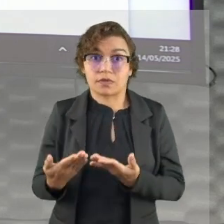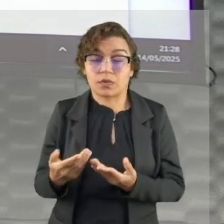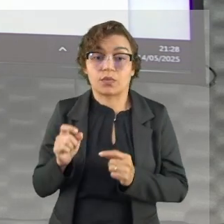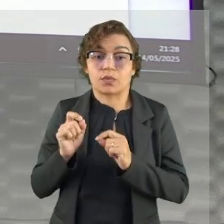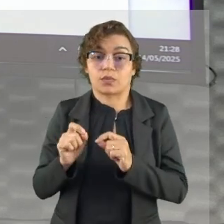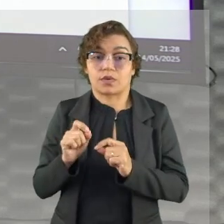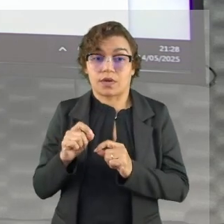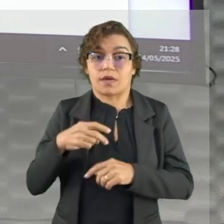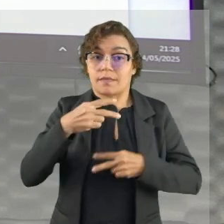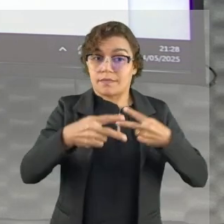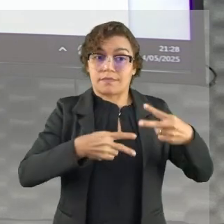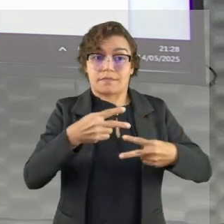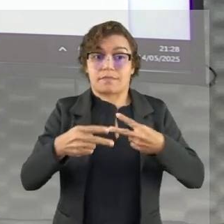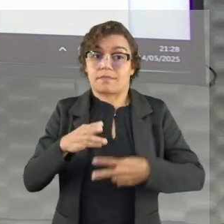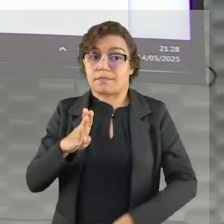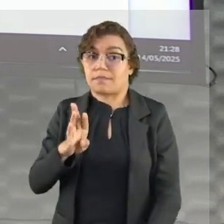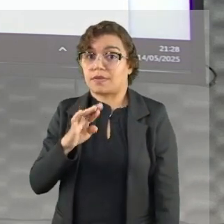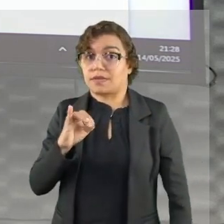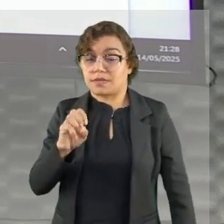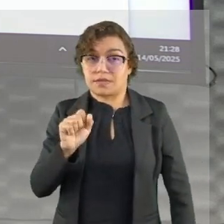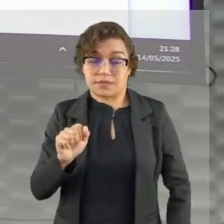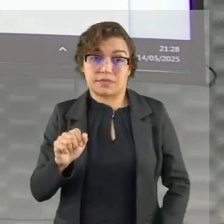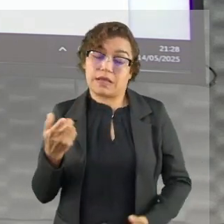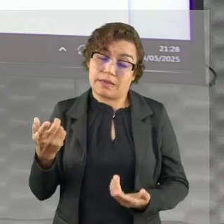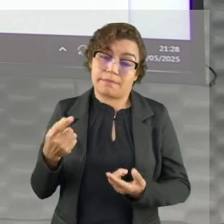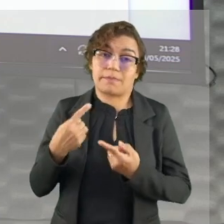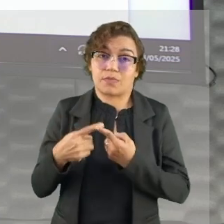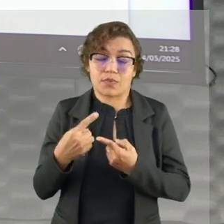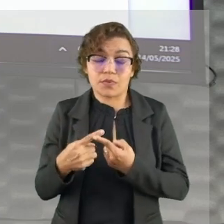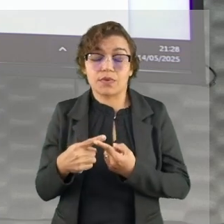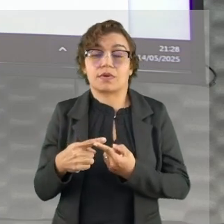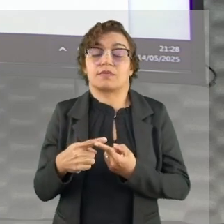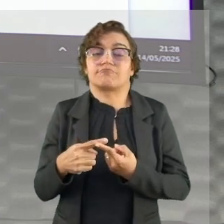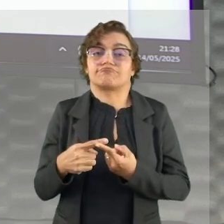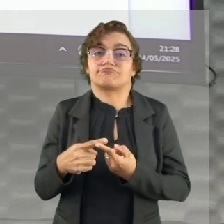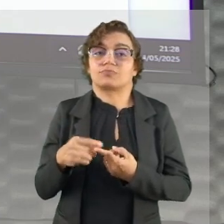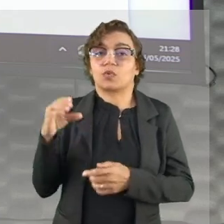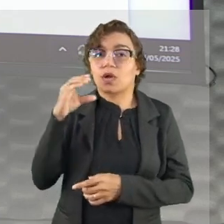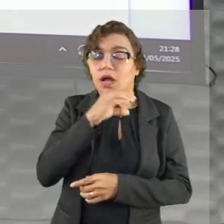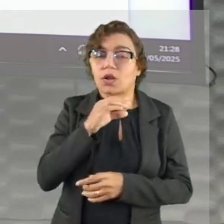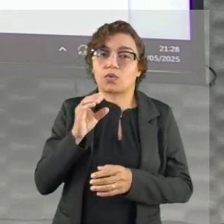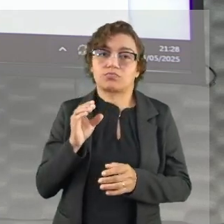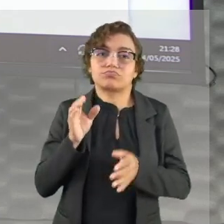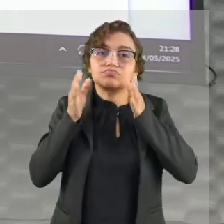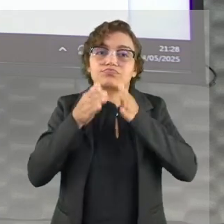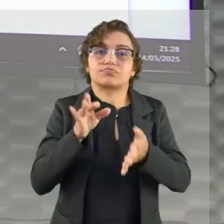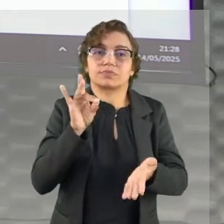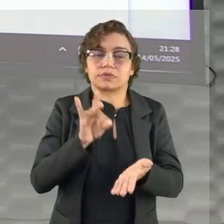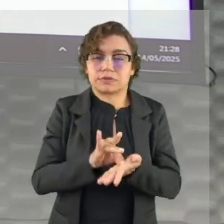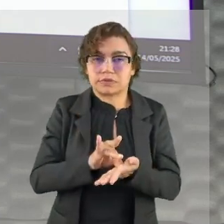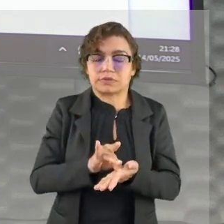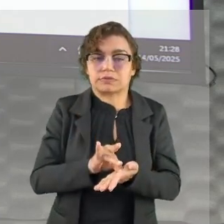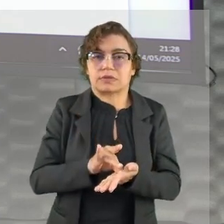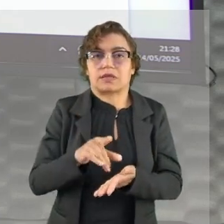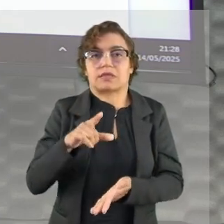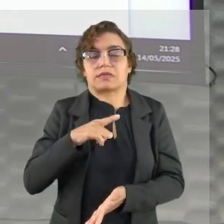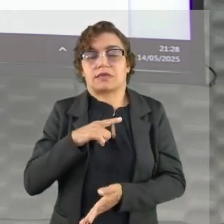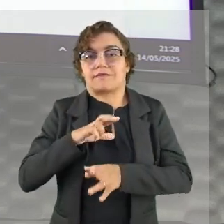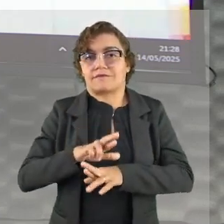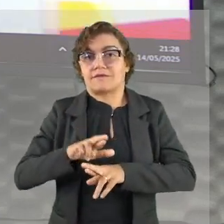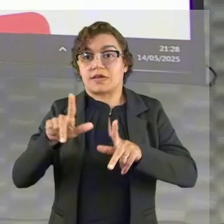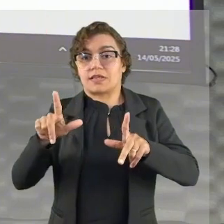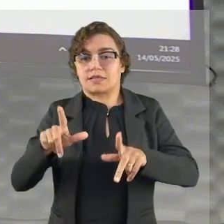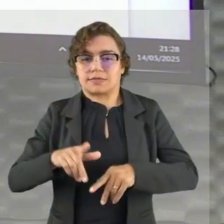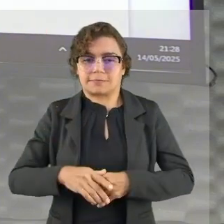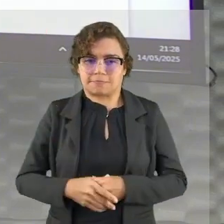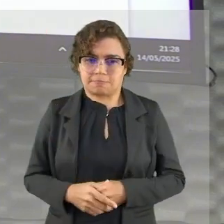essas aplicações aí devido aos calores específicos da água e da areia serem diferentes. Vamos aqui para